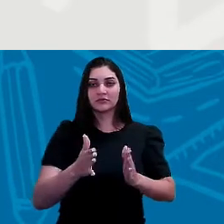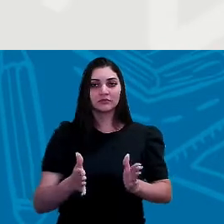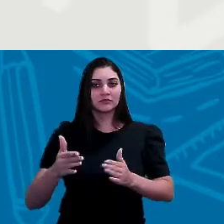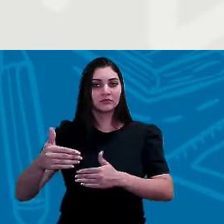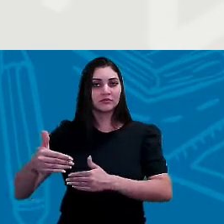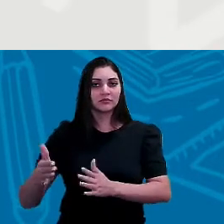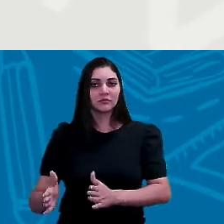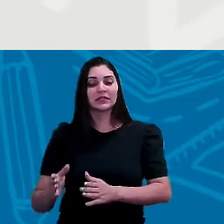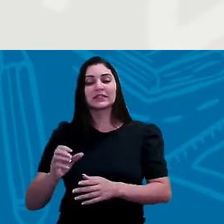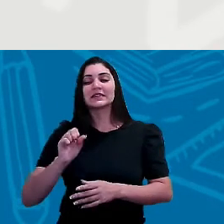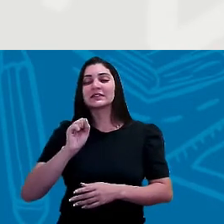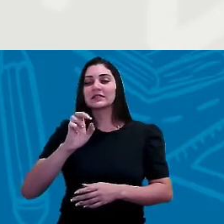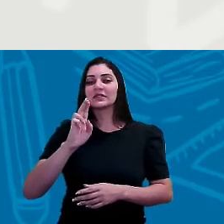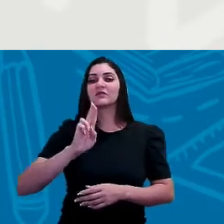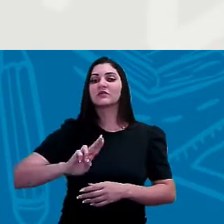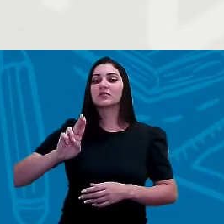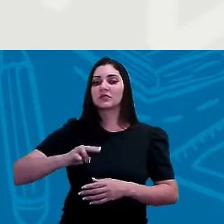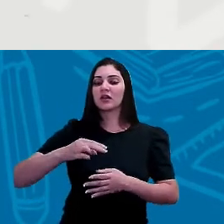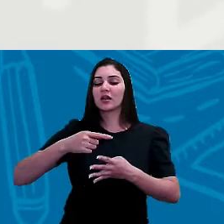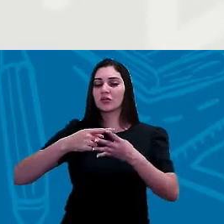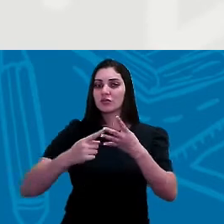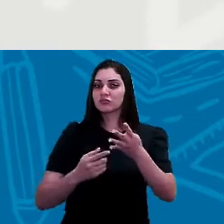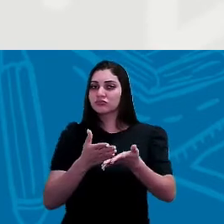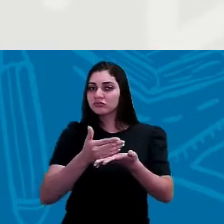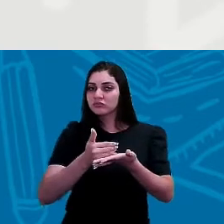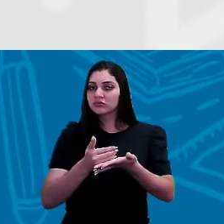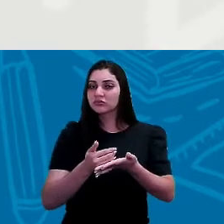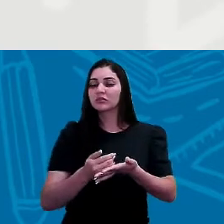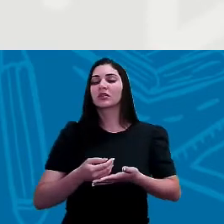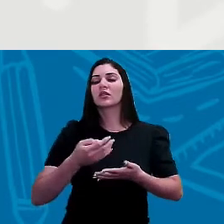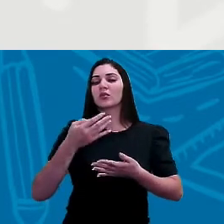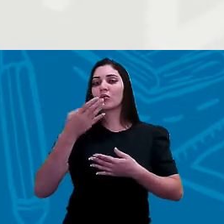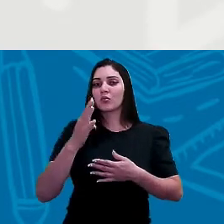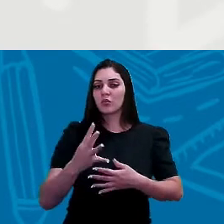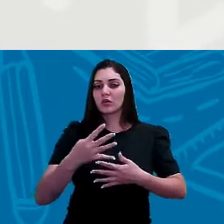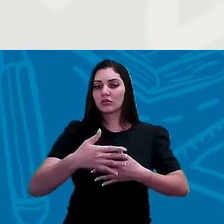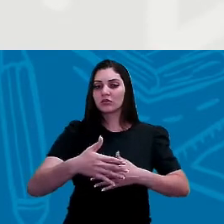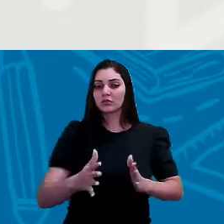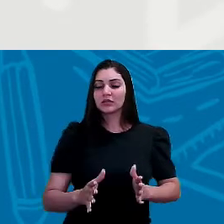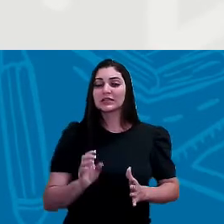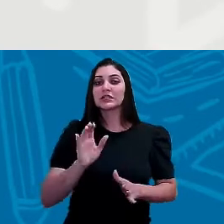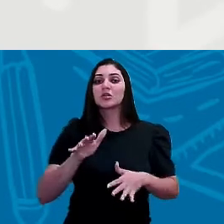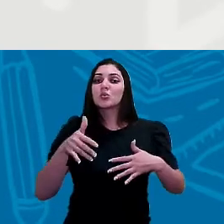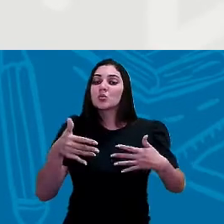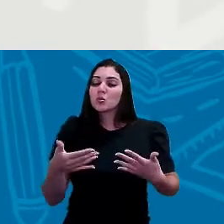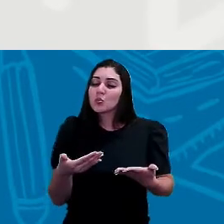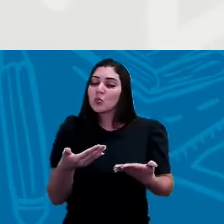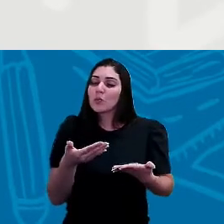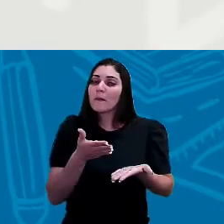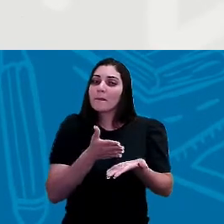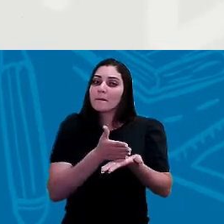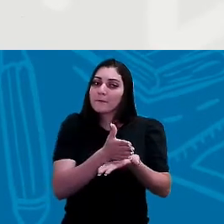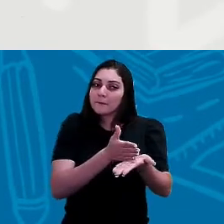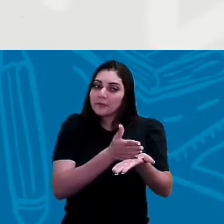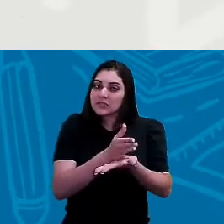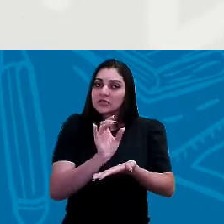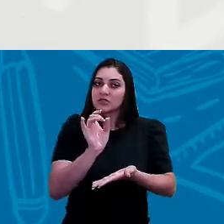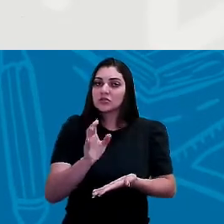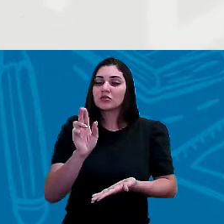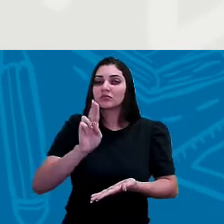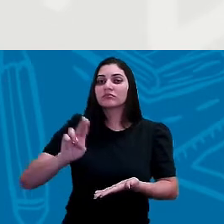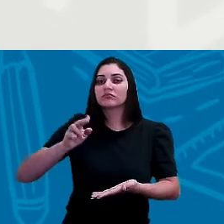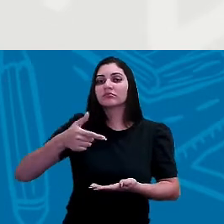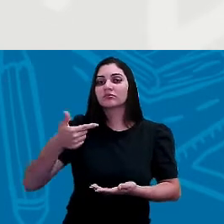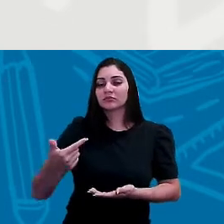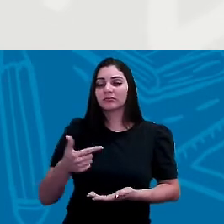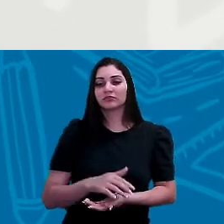a quarta parte, ele usaria 4 caixas. Mas como é a metade, então ele só usa 2, tá bom? Agora a